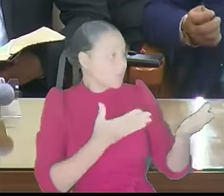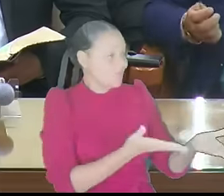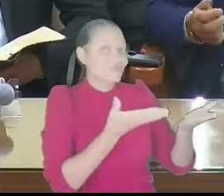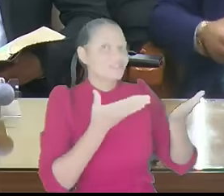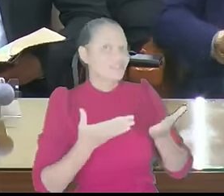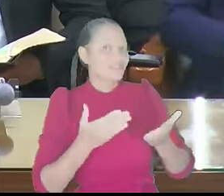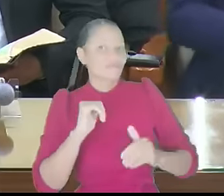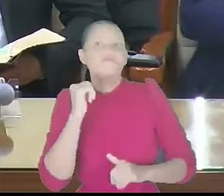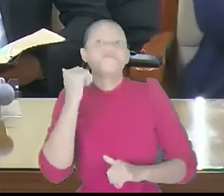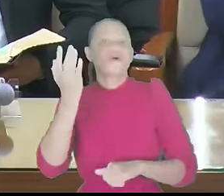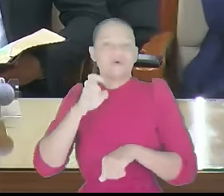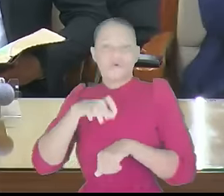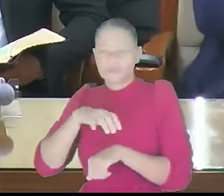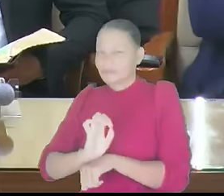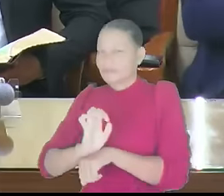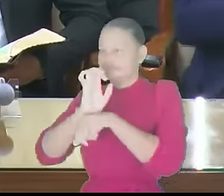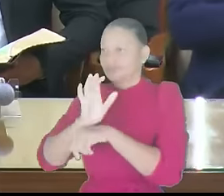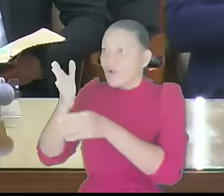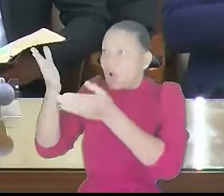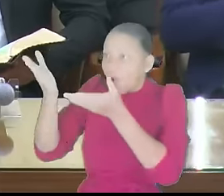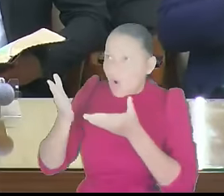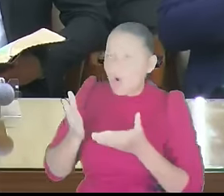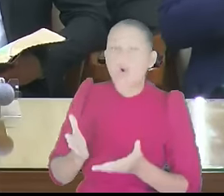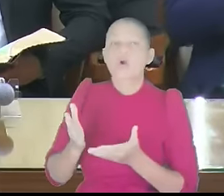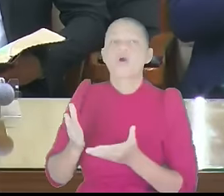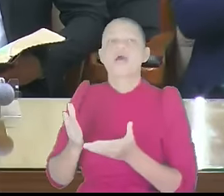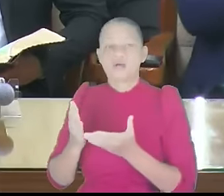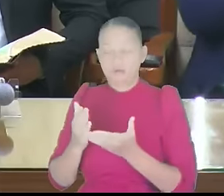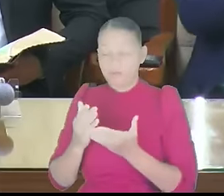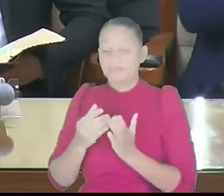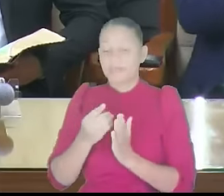estado, e eu mandei na carta,